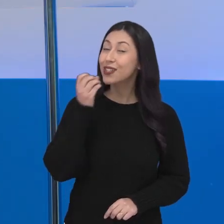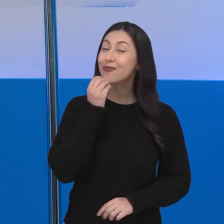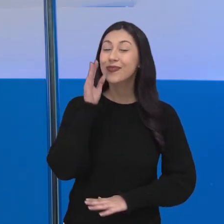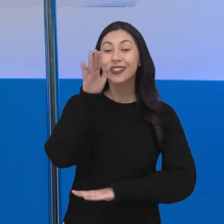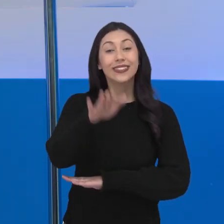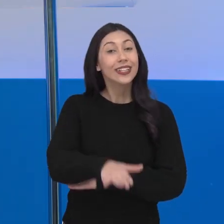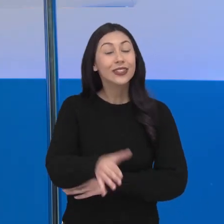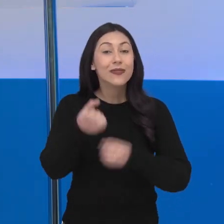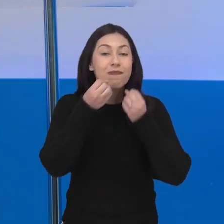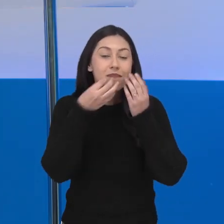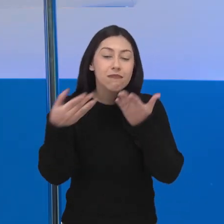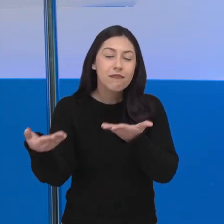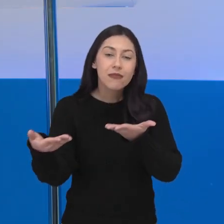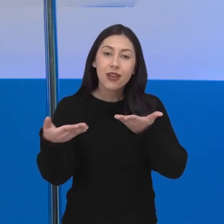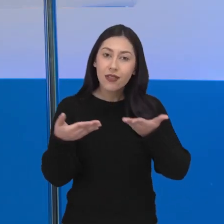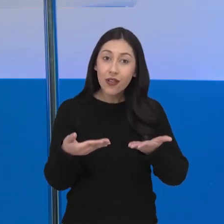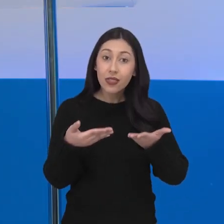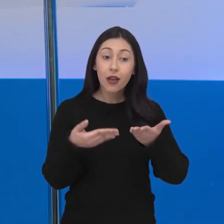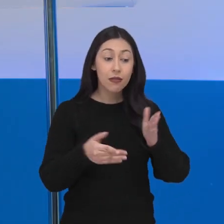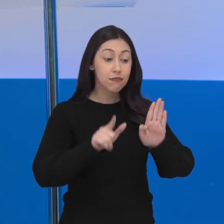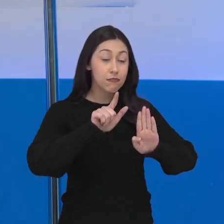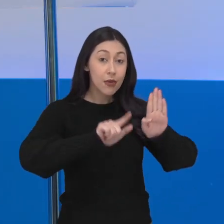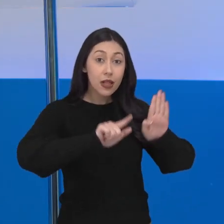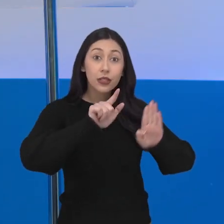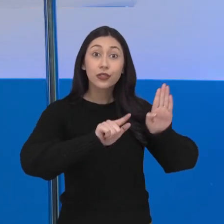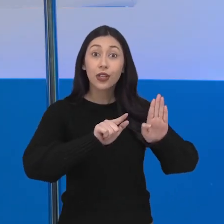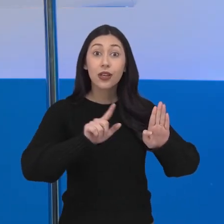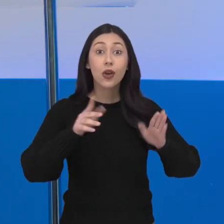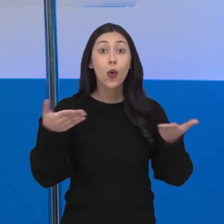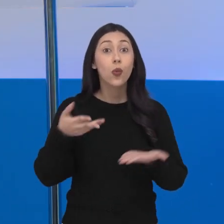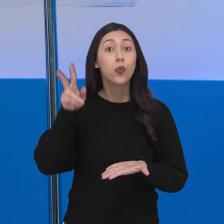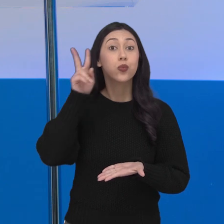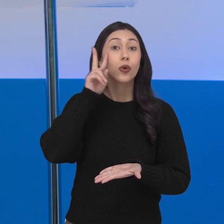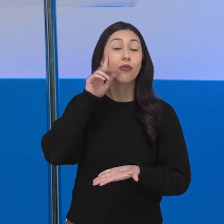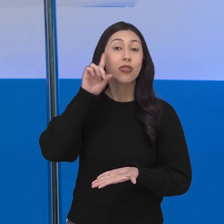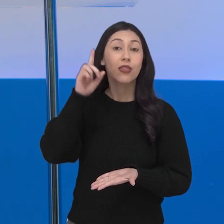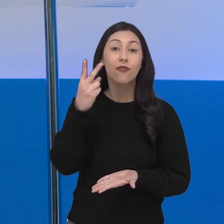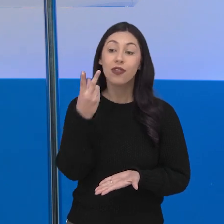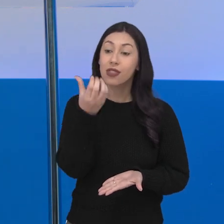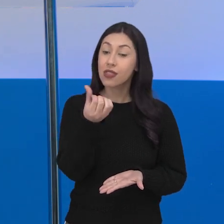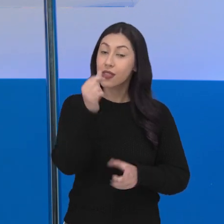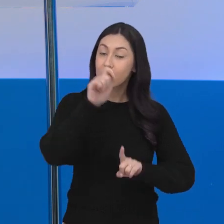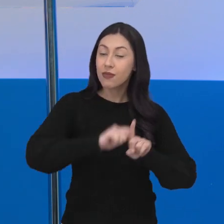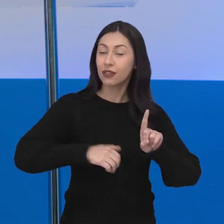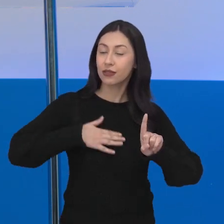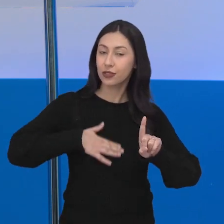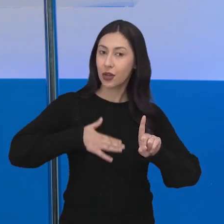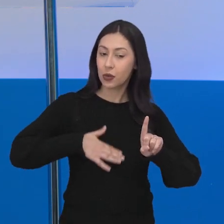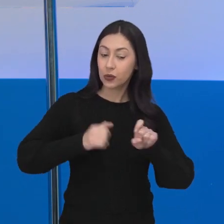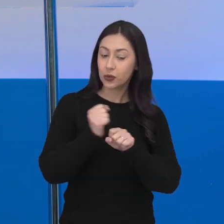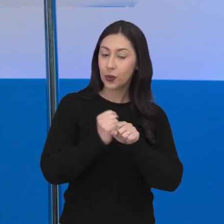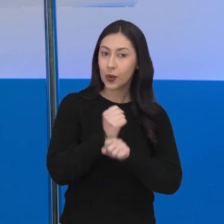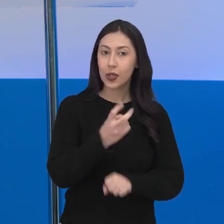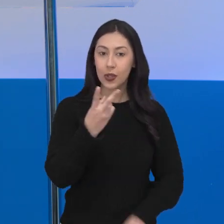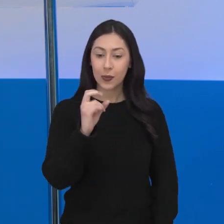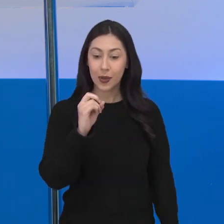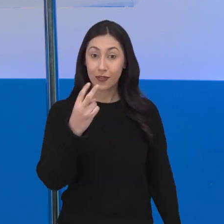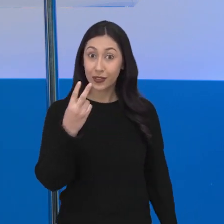Olá, muito boa tarde. Seja bem-vindo ao Boletim Legislativo desta segunda-feira, dia 26 de agosto